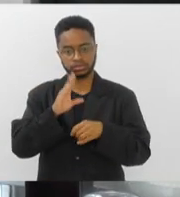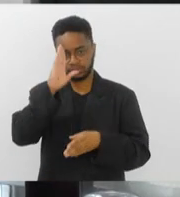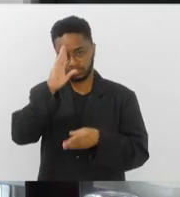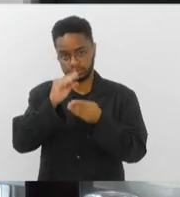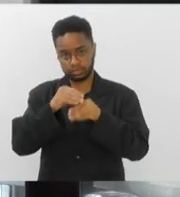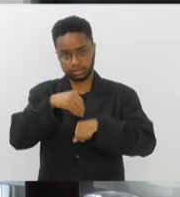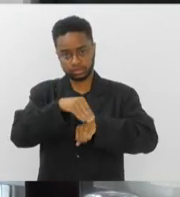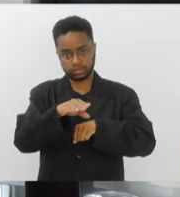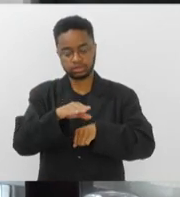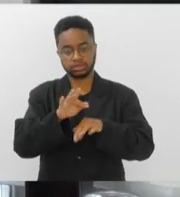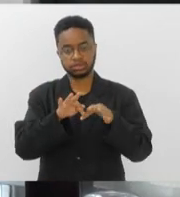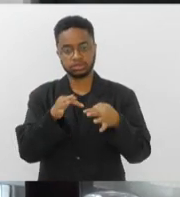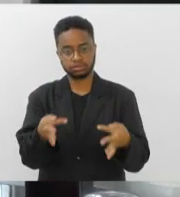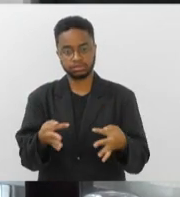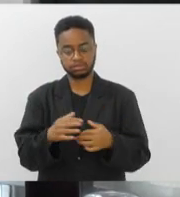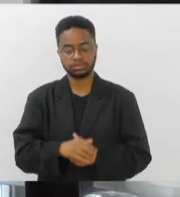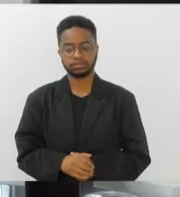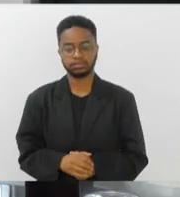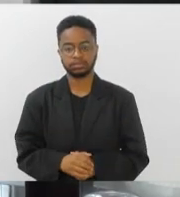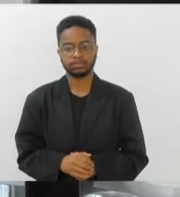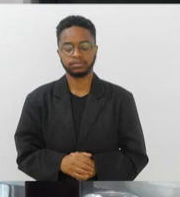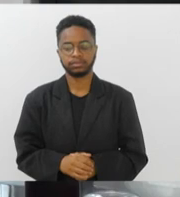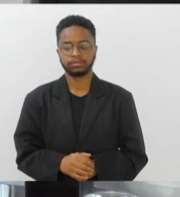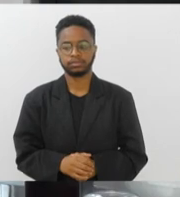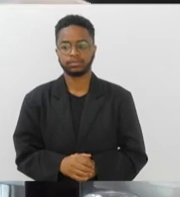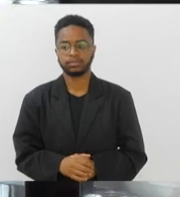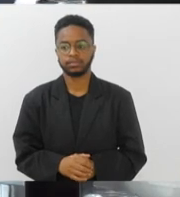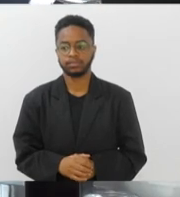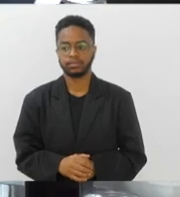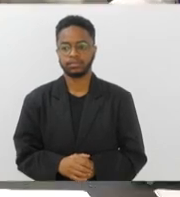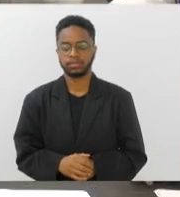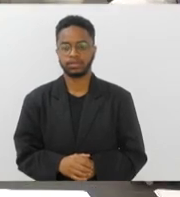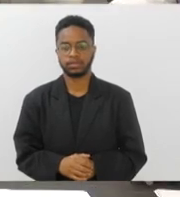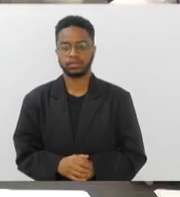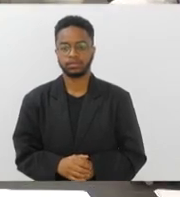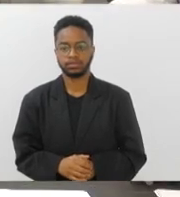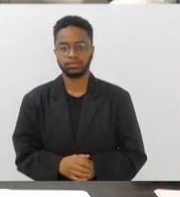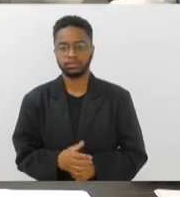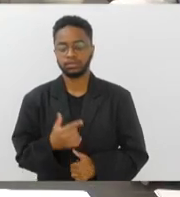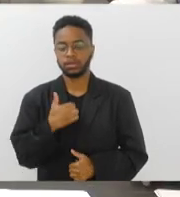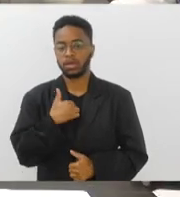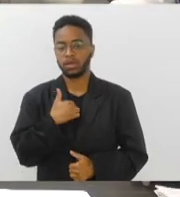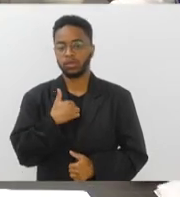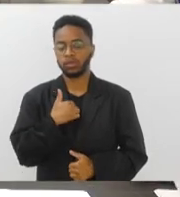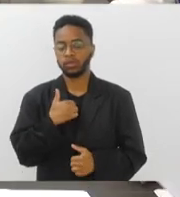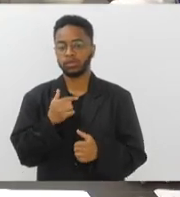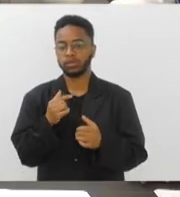simples. Em discussão, deputado Luiz Paulo. Eu vou me permitir